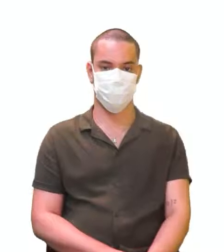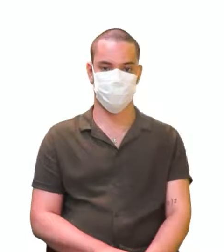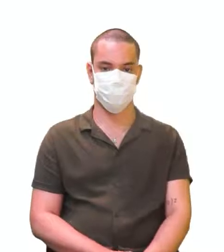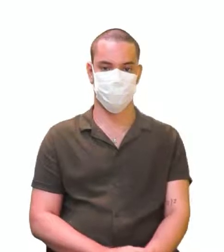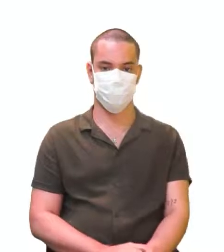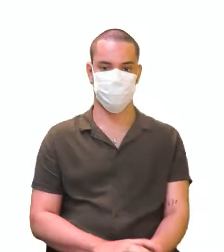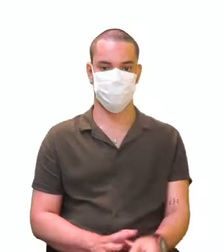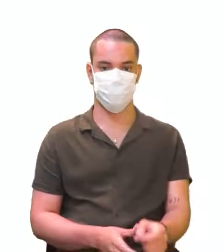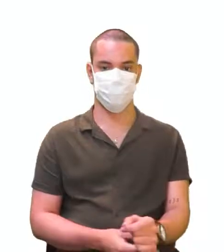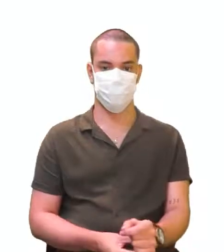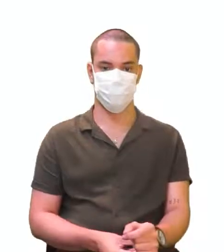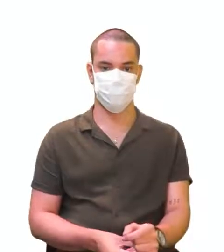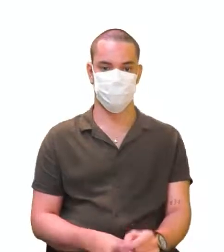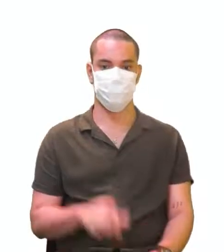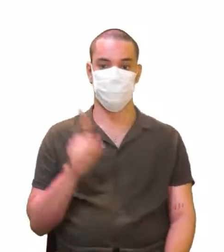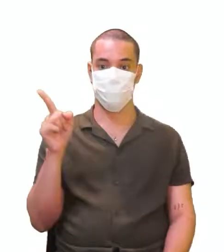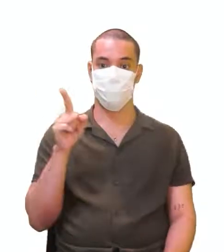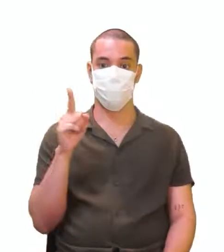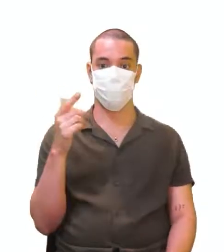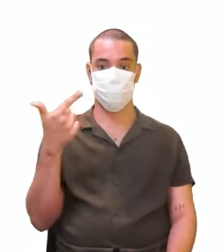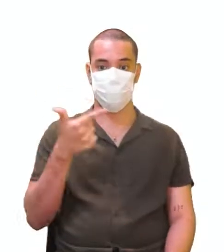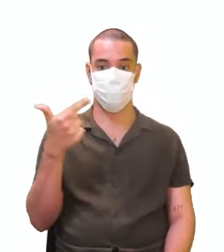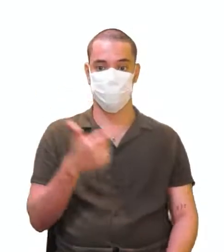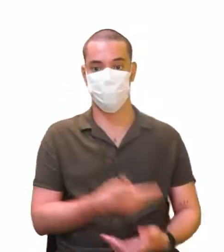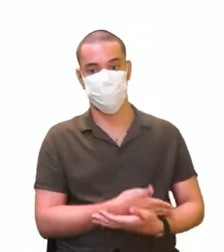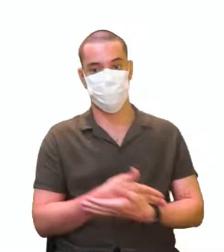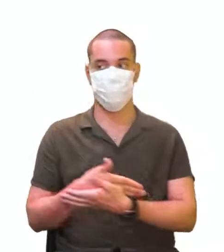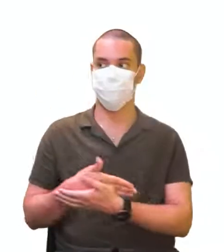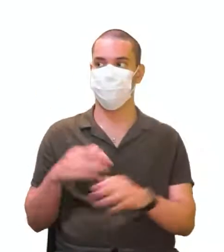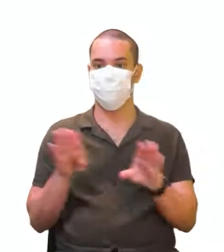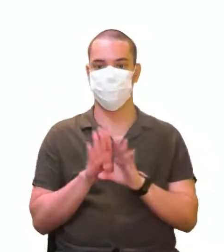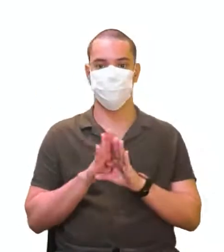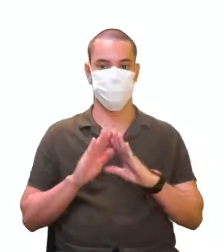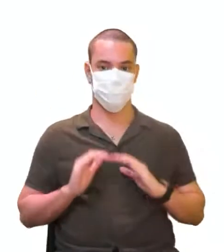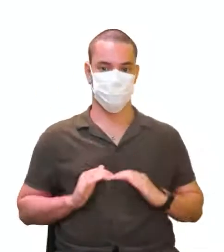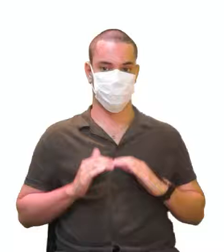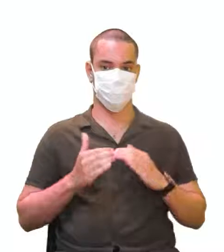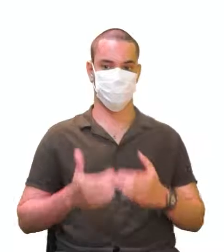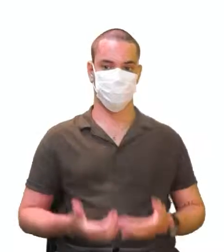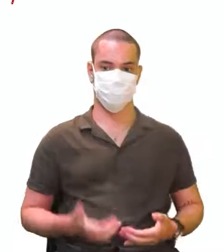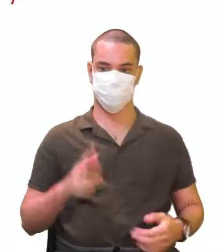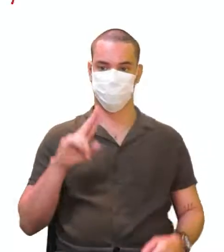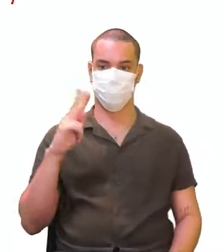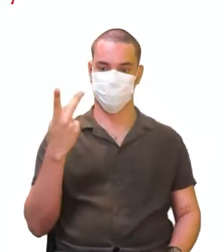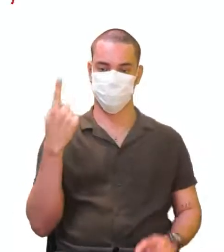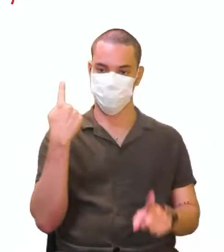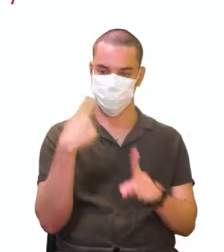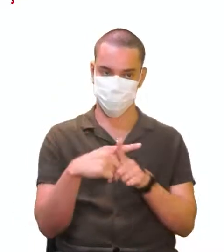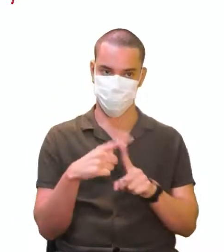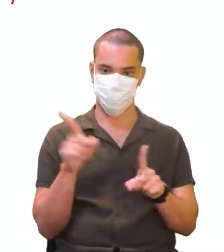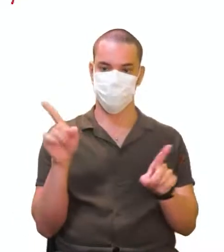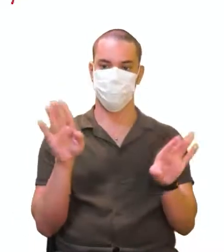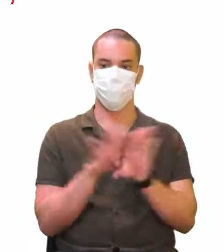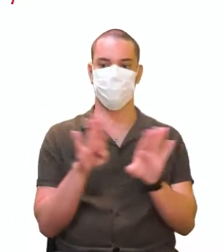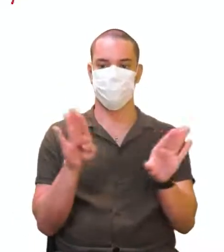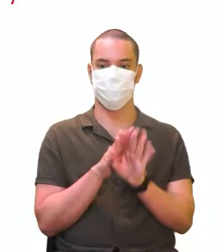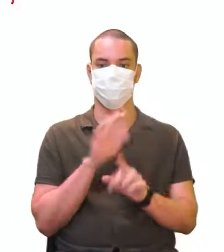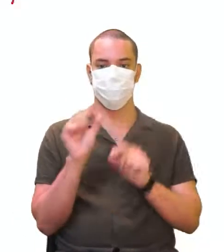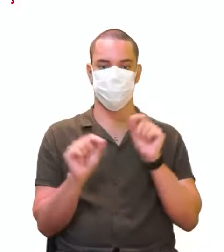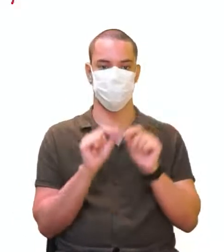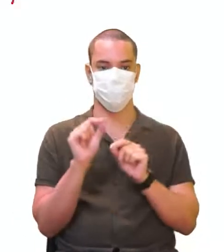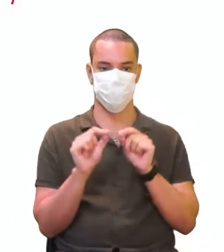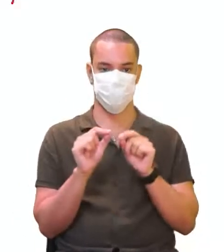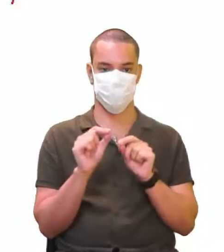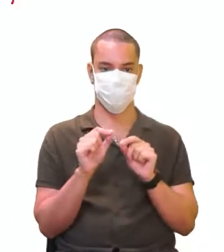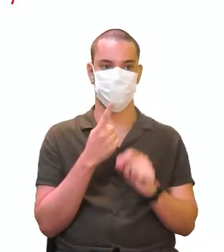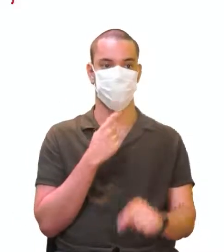gestação, esse bebezinho aqui, se também for RH positivo, ele vai ser,